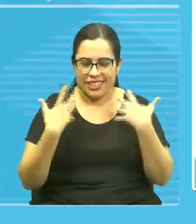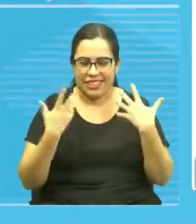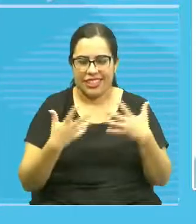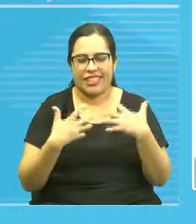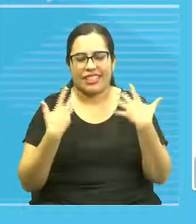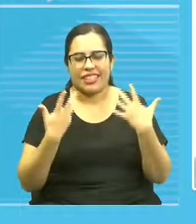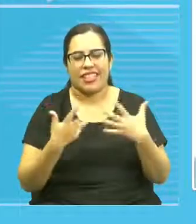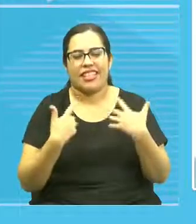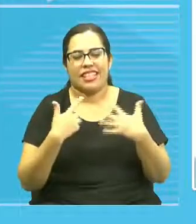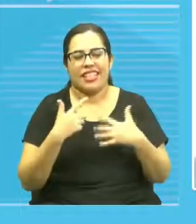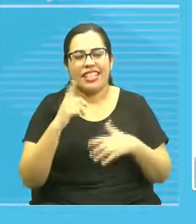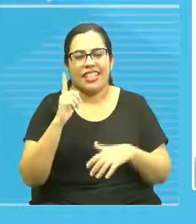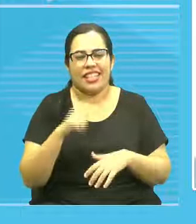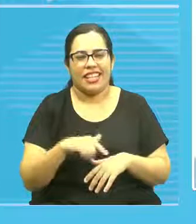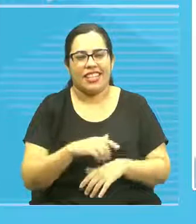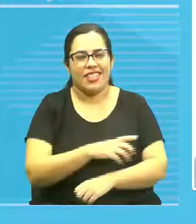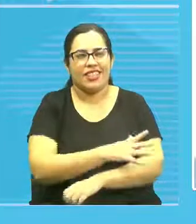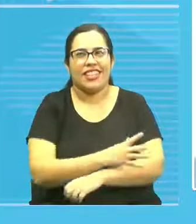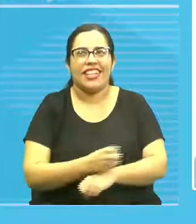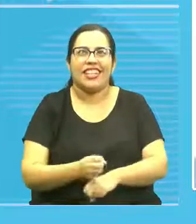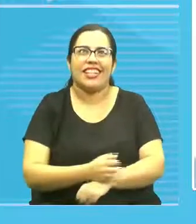história.